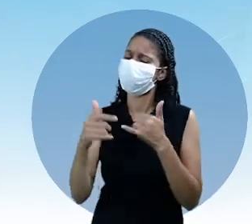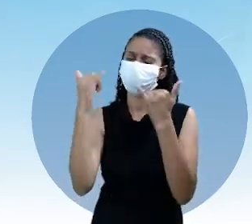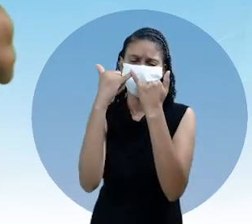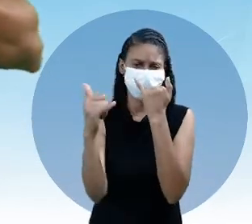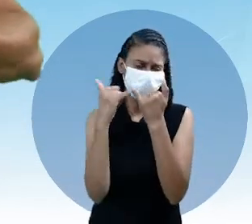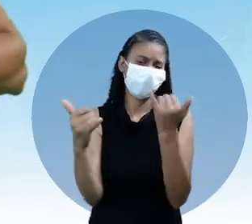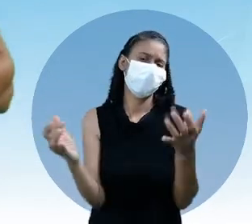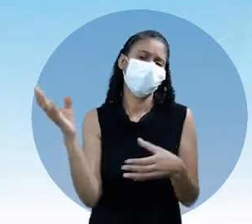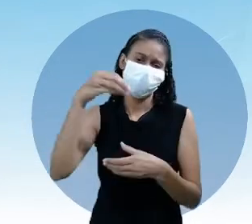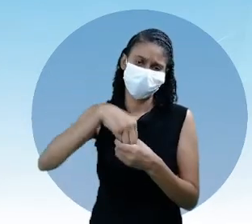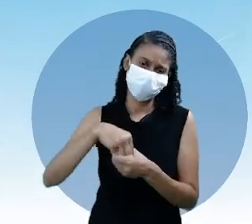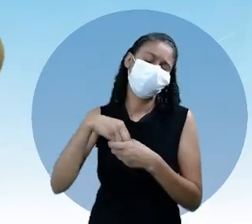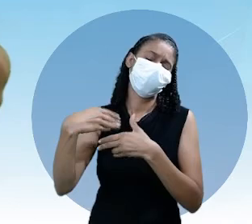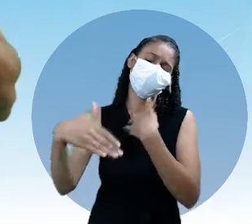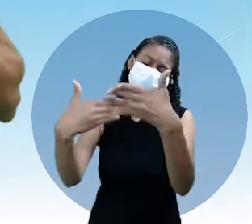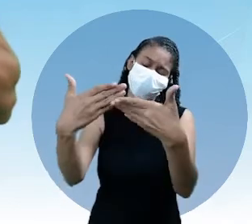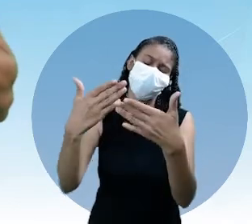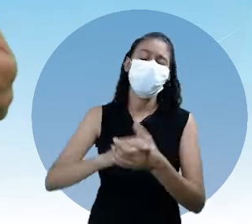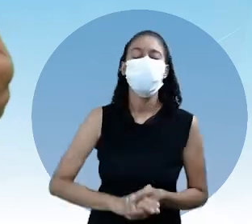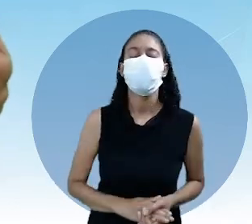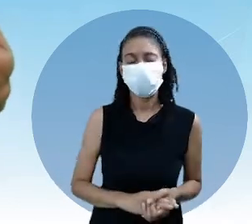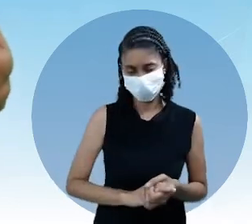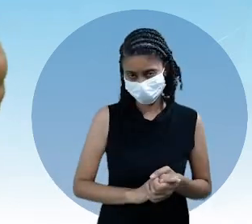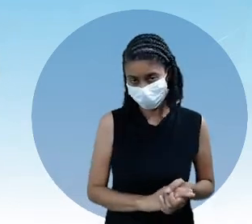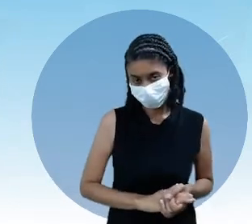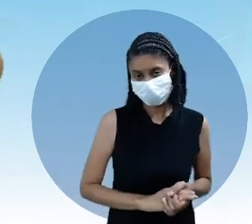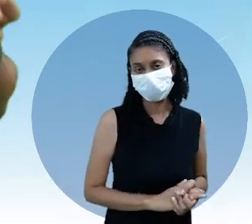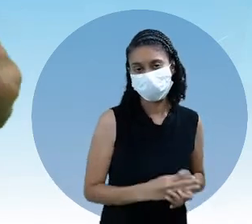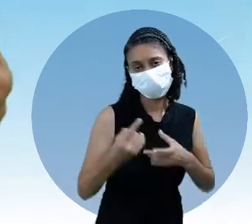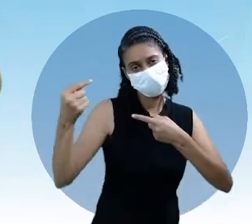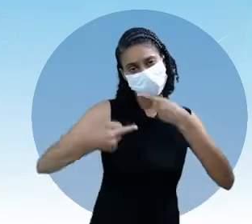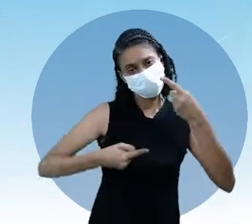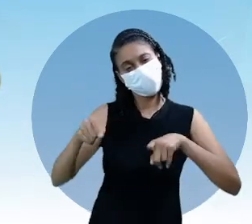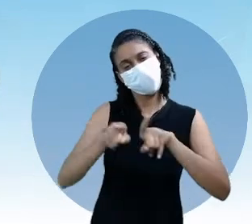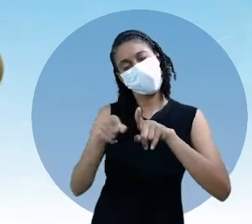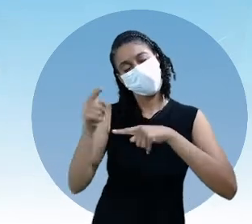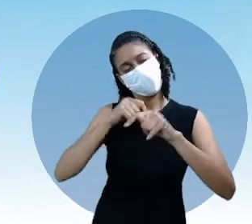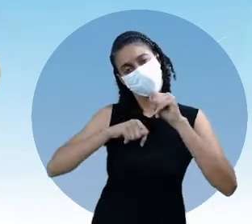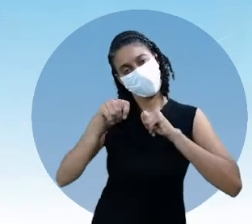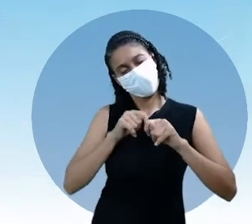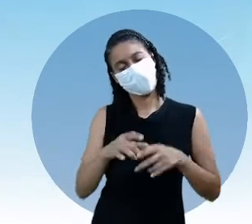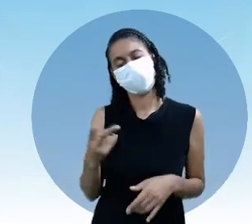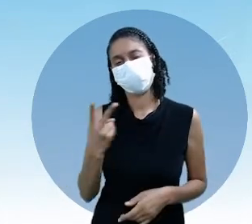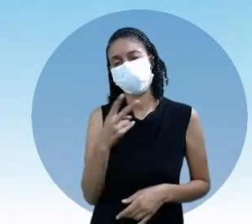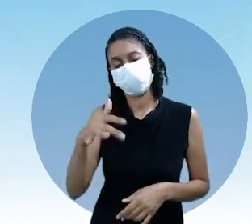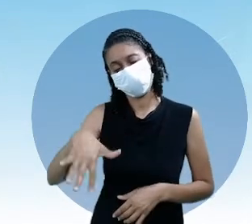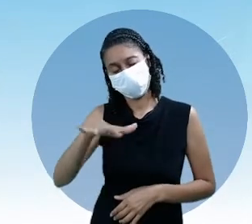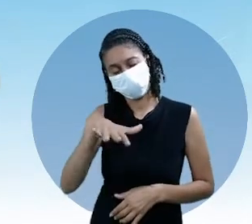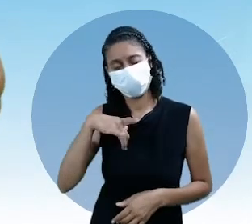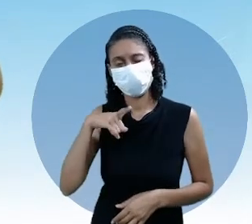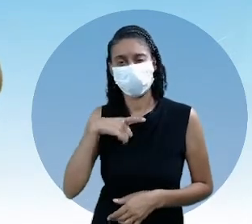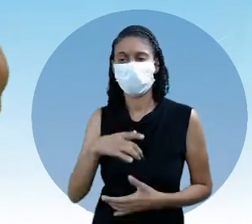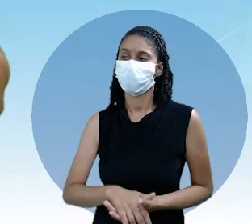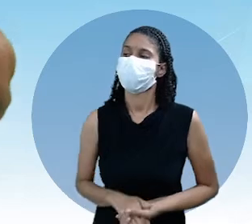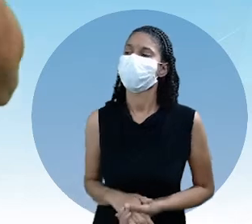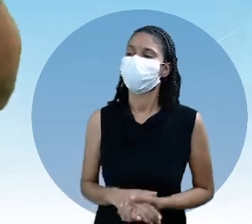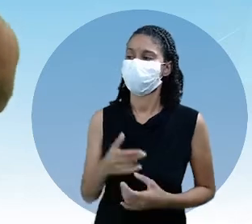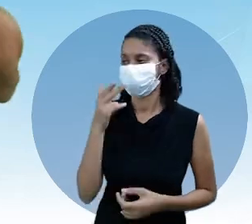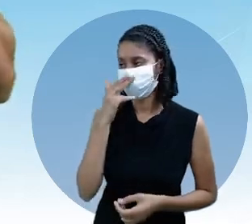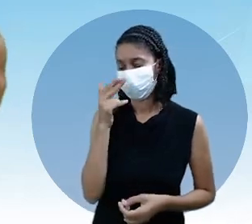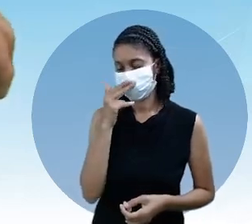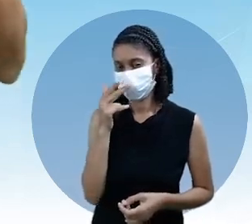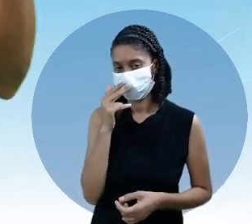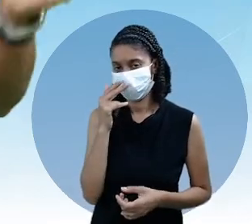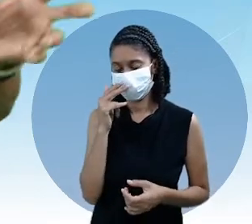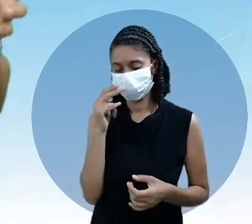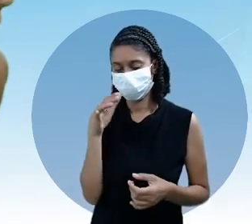parecidos dentro dessa trajetória política e econômica que as duas regiões vão tomar, mesmo estando